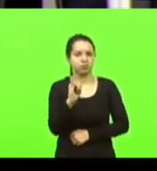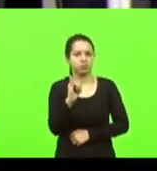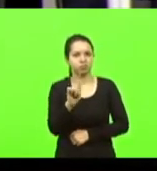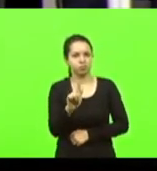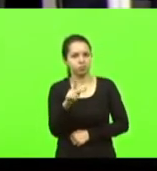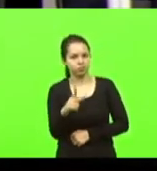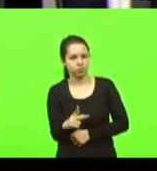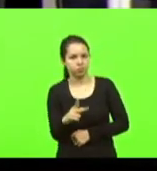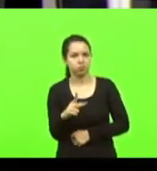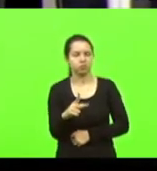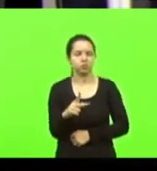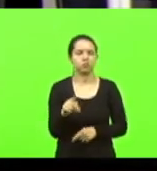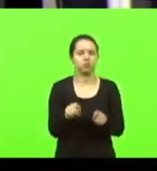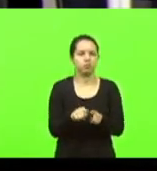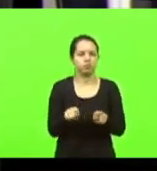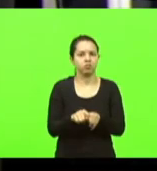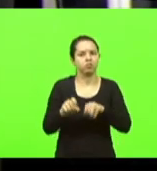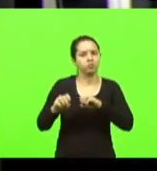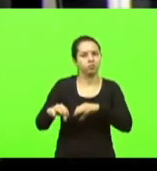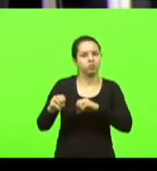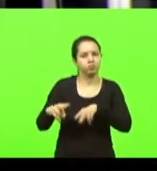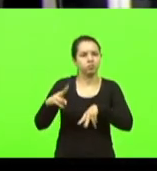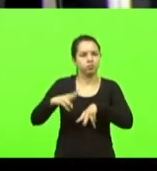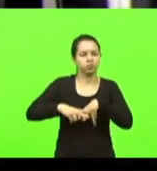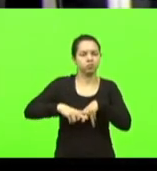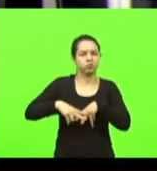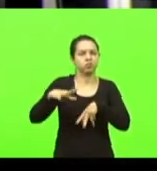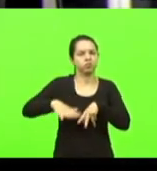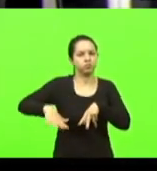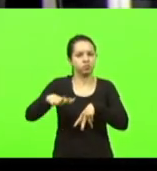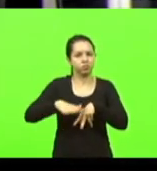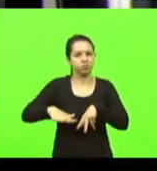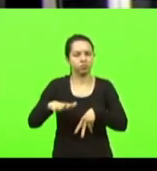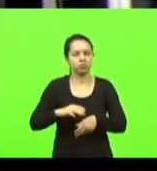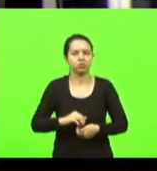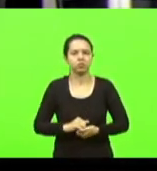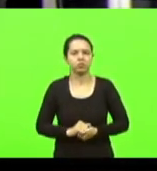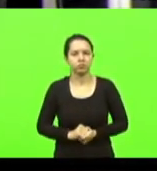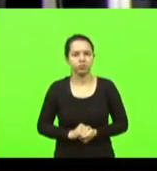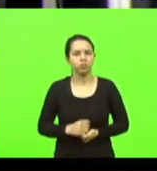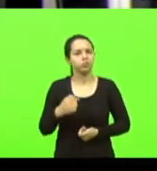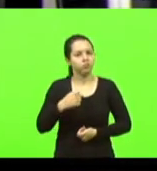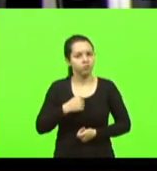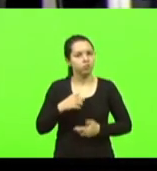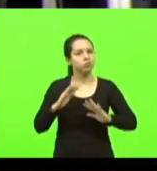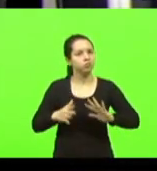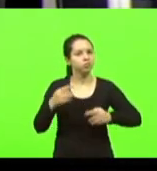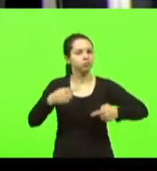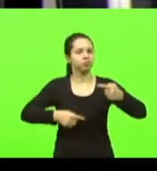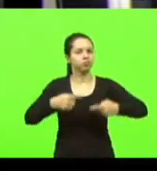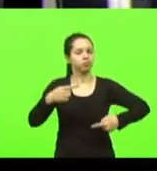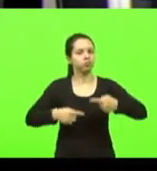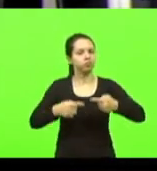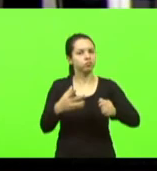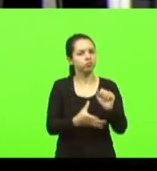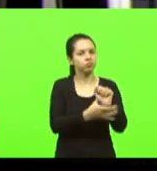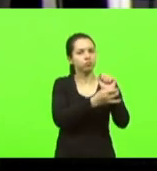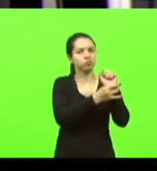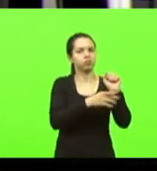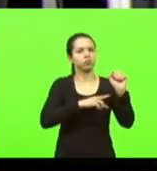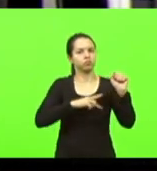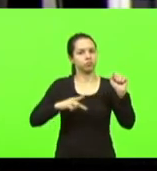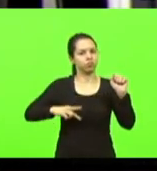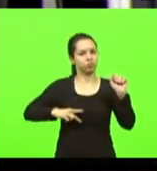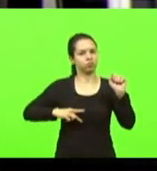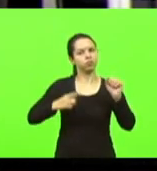socioeducativos e onde eu trazia a discussão de que segurança pública para